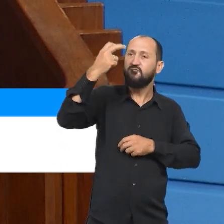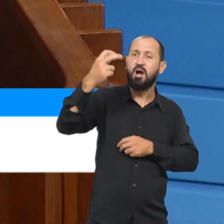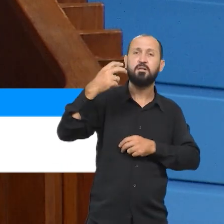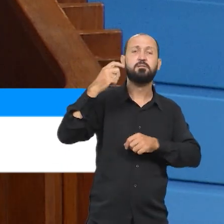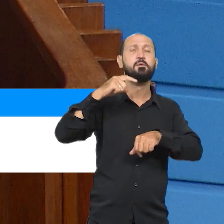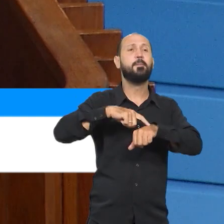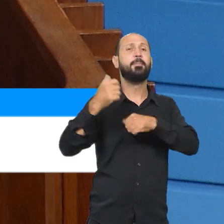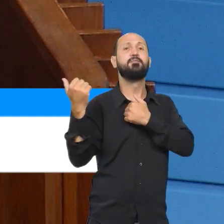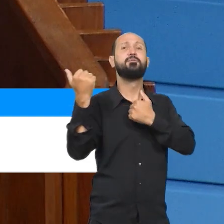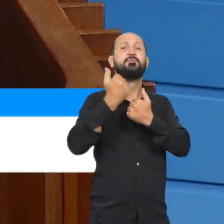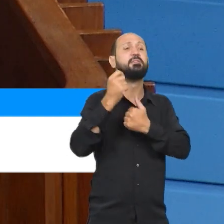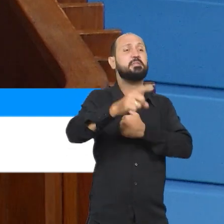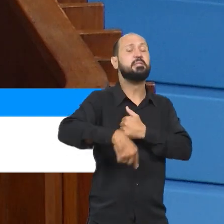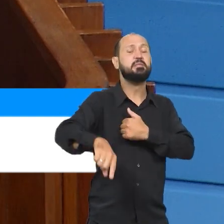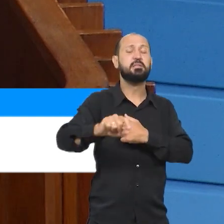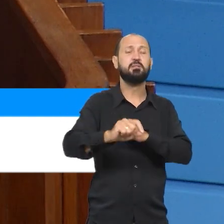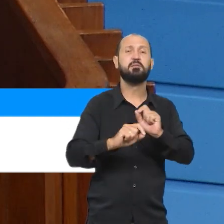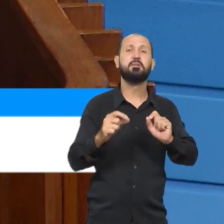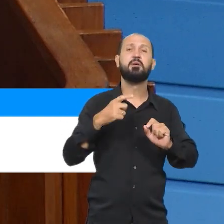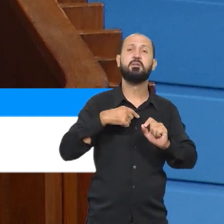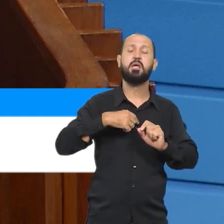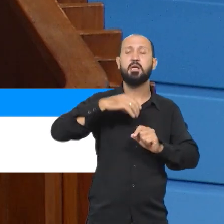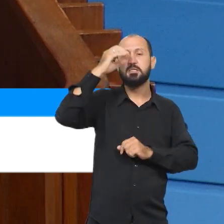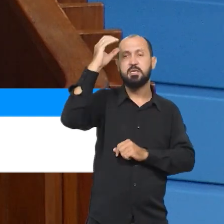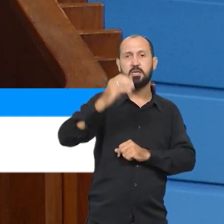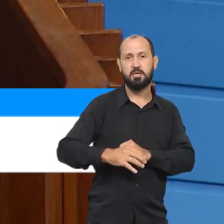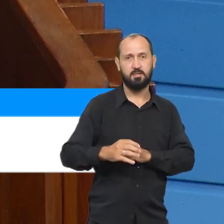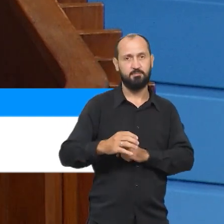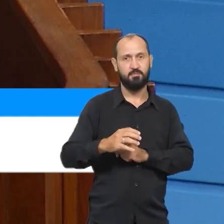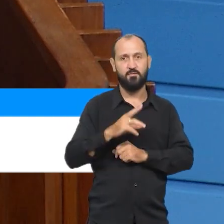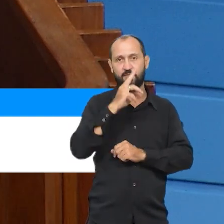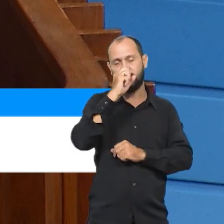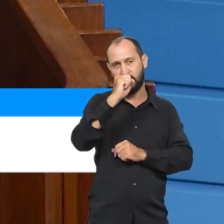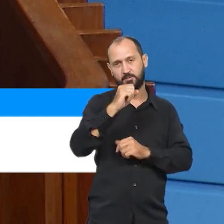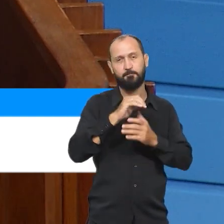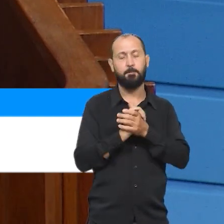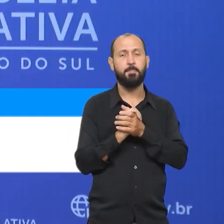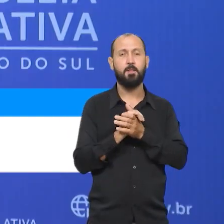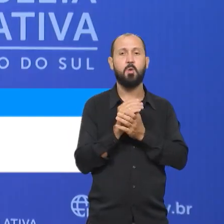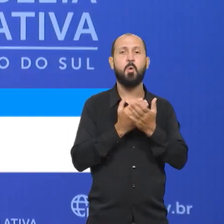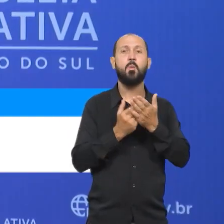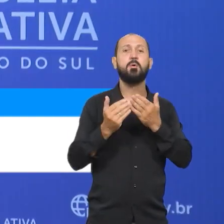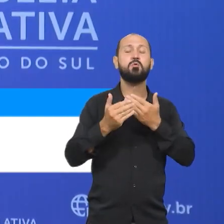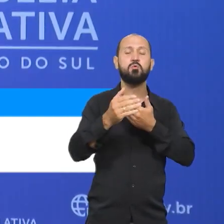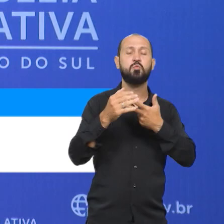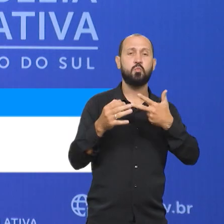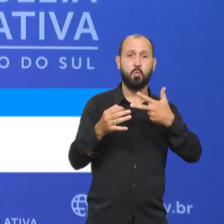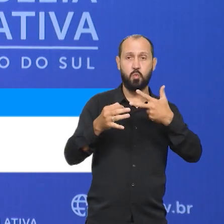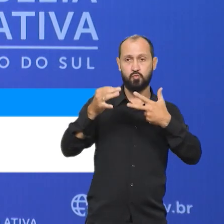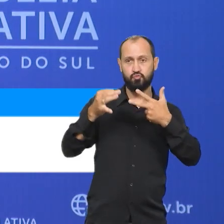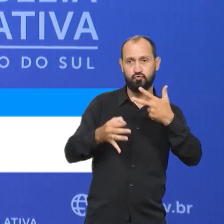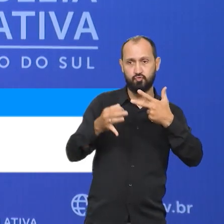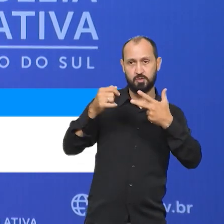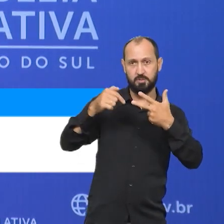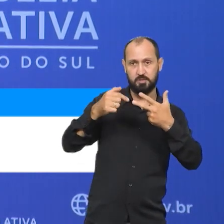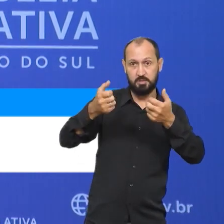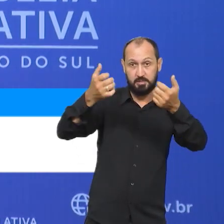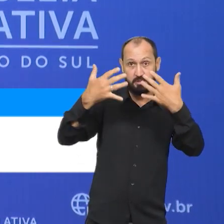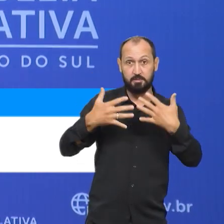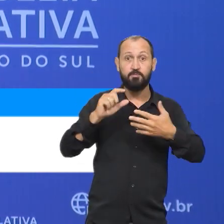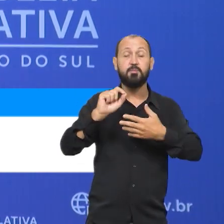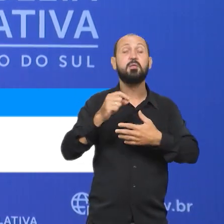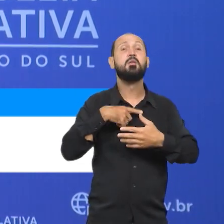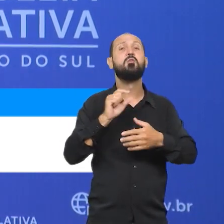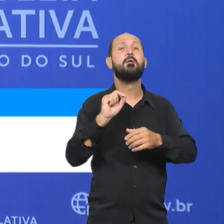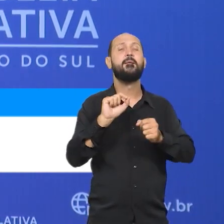a voz e dar voz àqueles que são vítimas desse crime tão perverso. De acordo com o Poder Judiciário de Mato Grosso